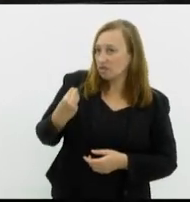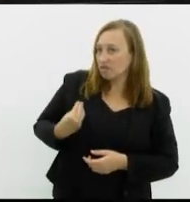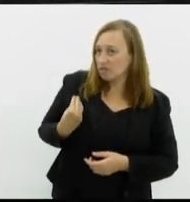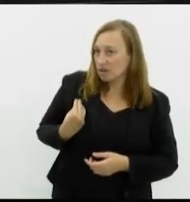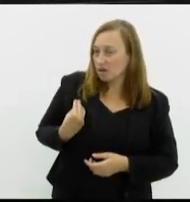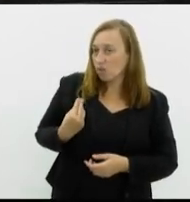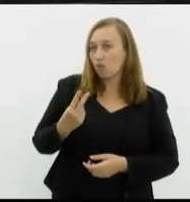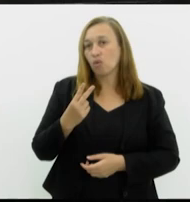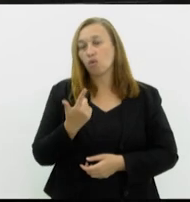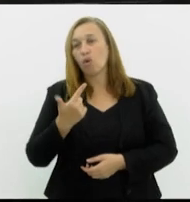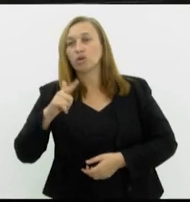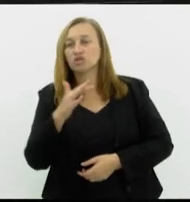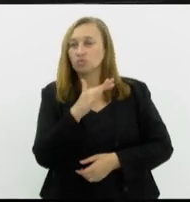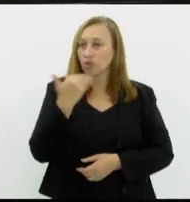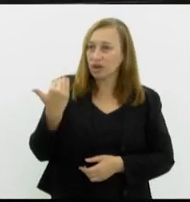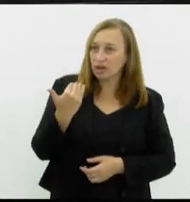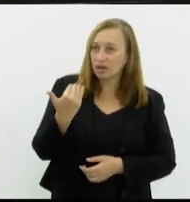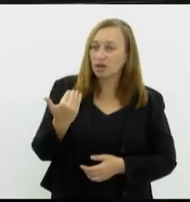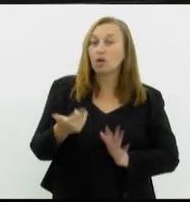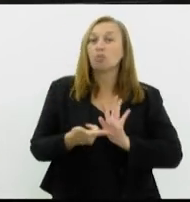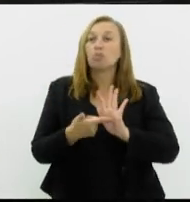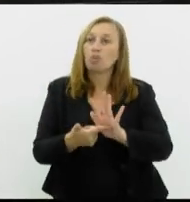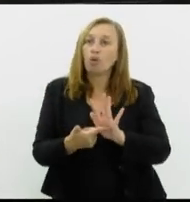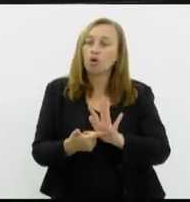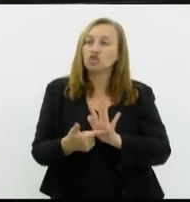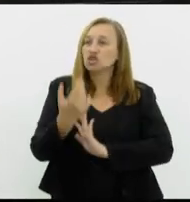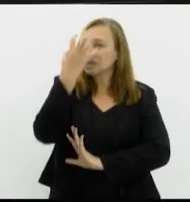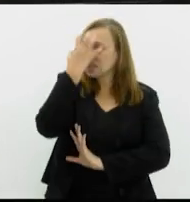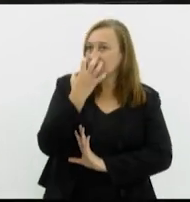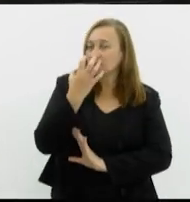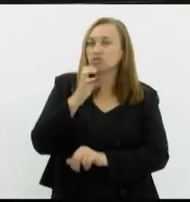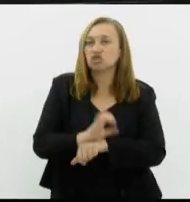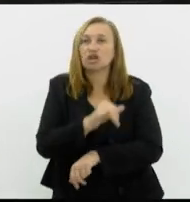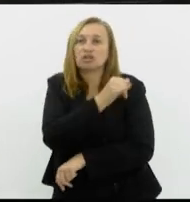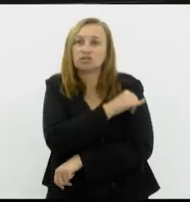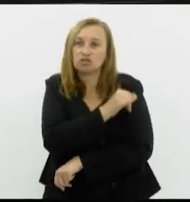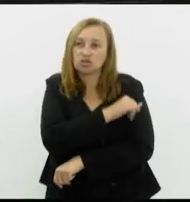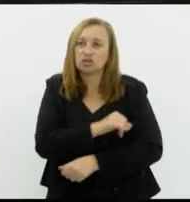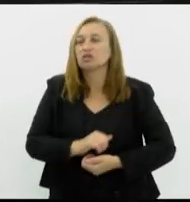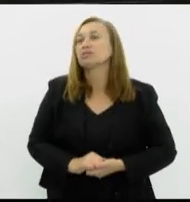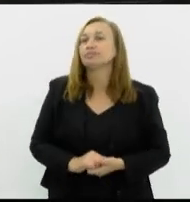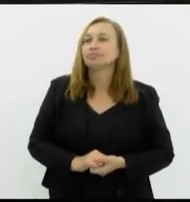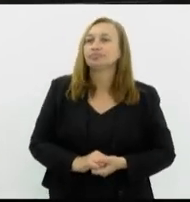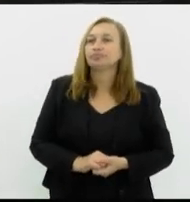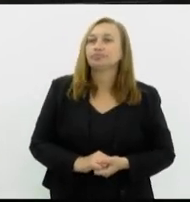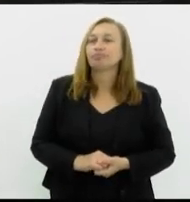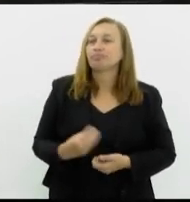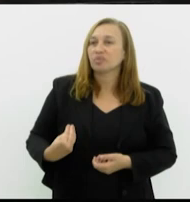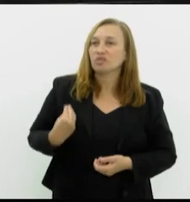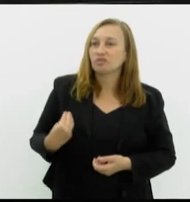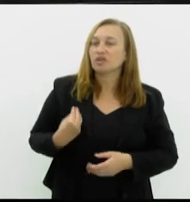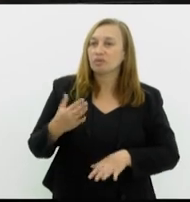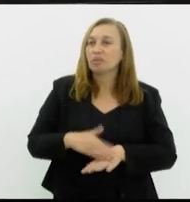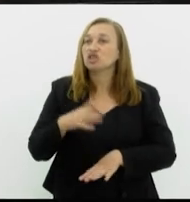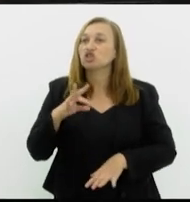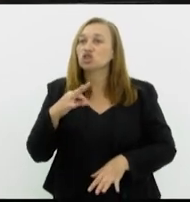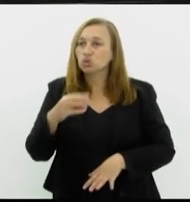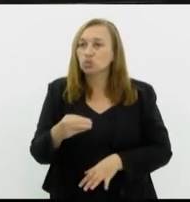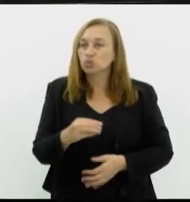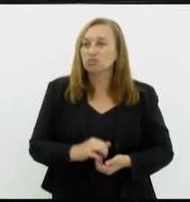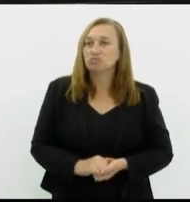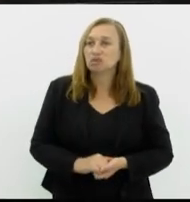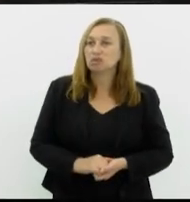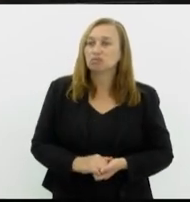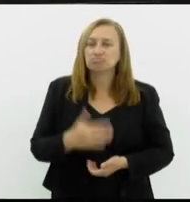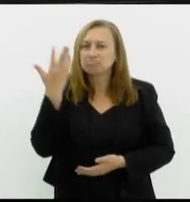sobreviveram demonstra a situação grave que o Estado do Rio de Janeiro tem vivido, mas mais que isso, da gente não